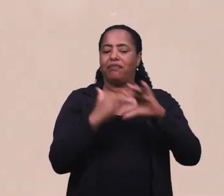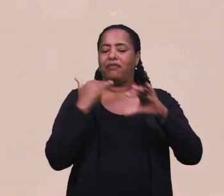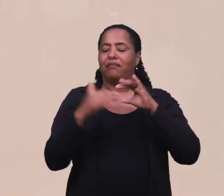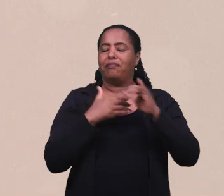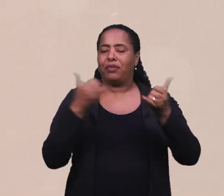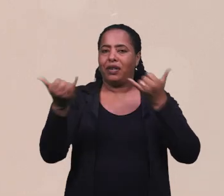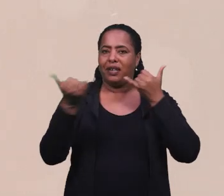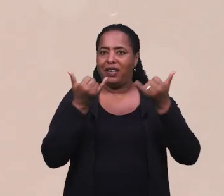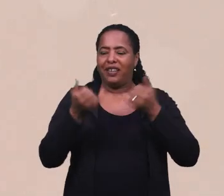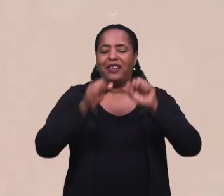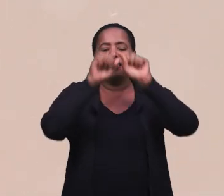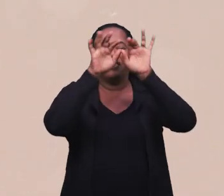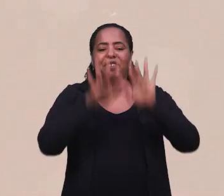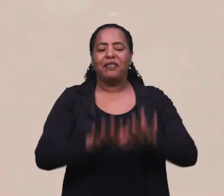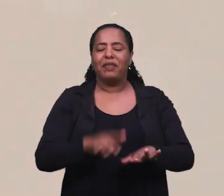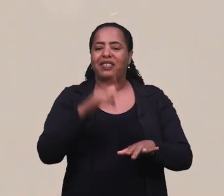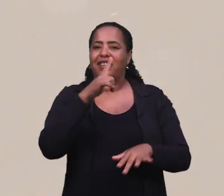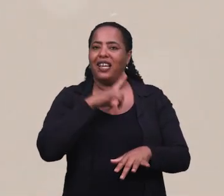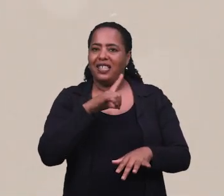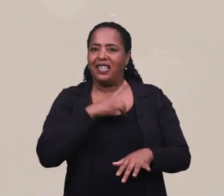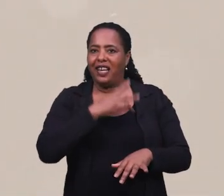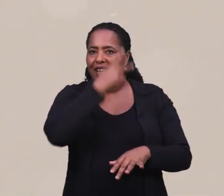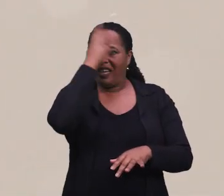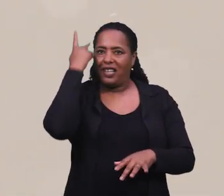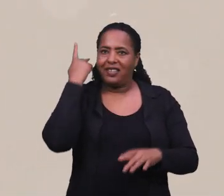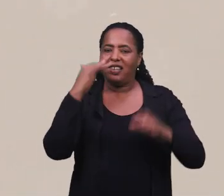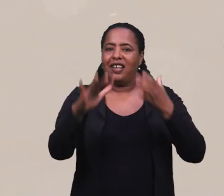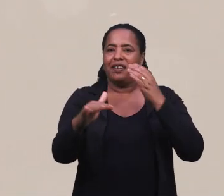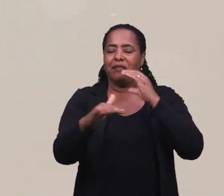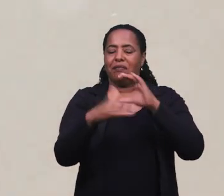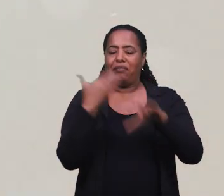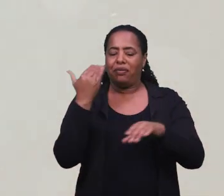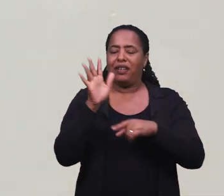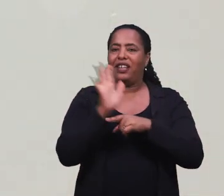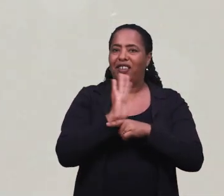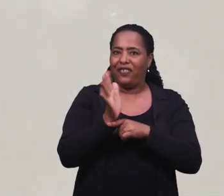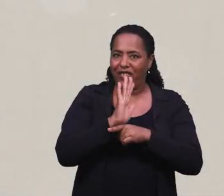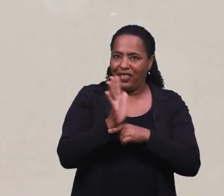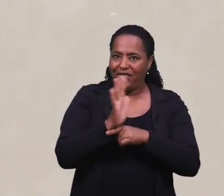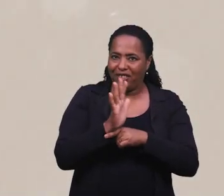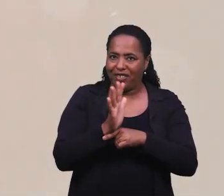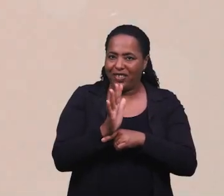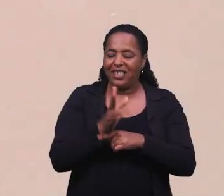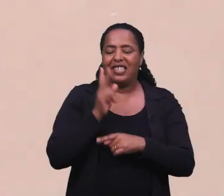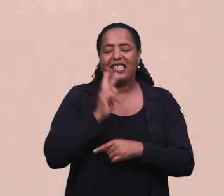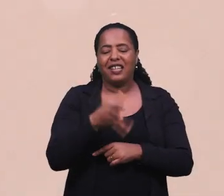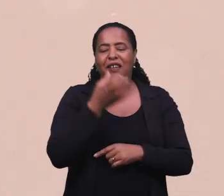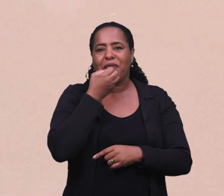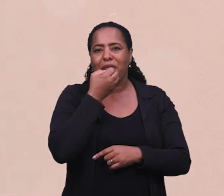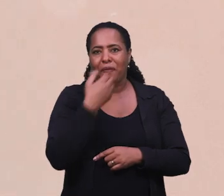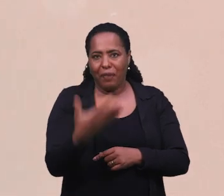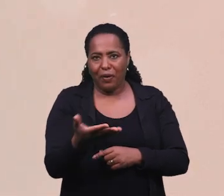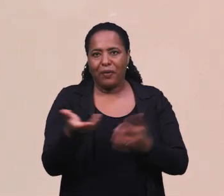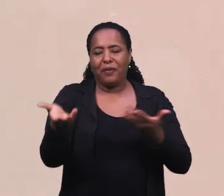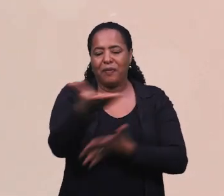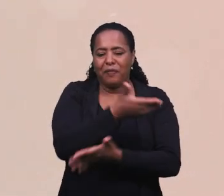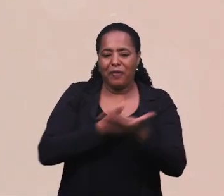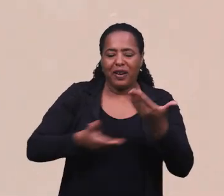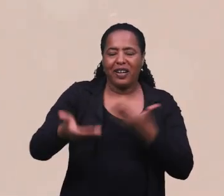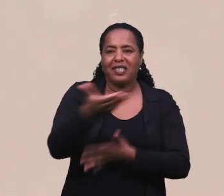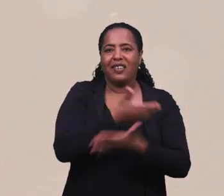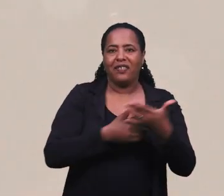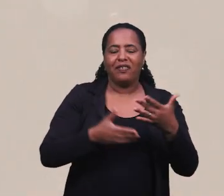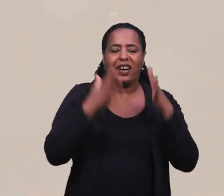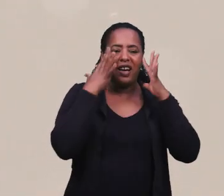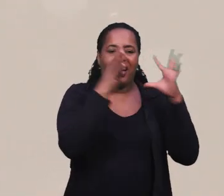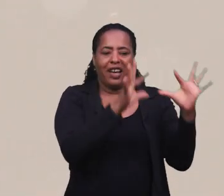no qual tem tido servos valentes, dedicados, têm buscado ao Senhor, têm orado, e